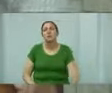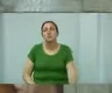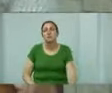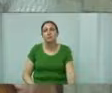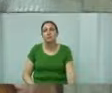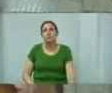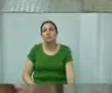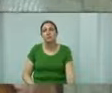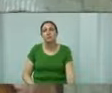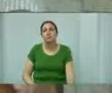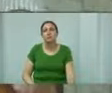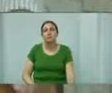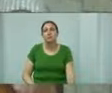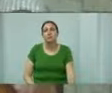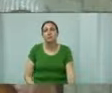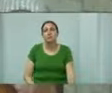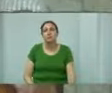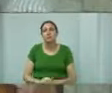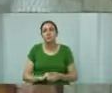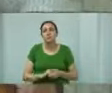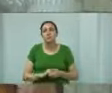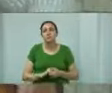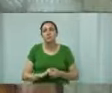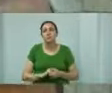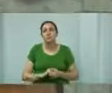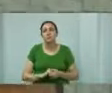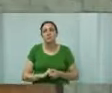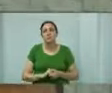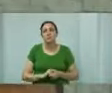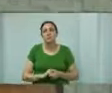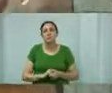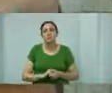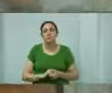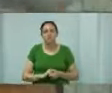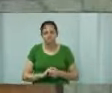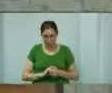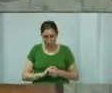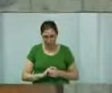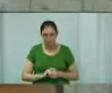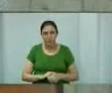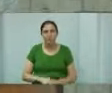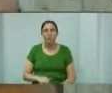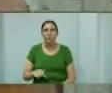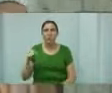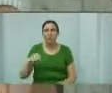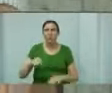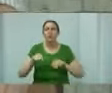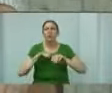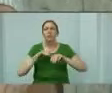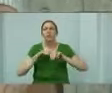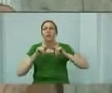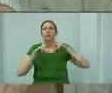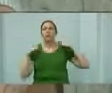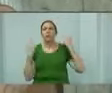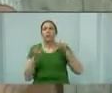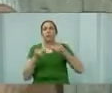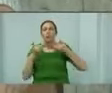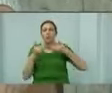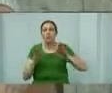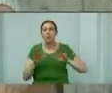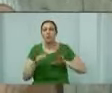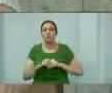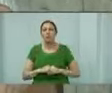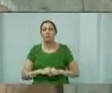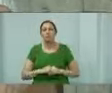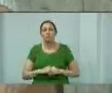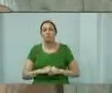tema para nós colocar à disposição da comunidade, para fazer audiências públicas, para conversar com os vereadores. O tema de saneamento não